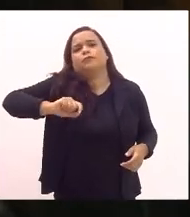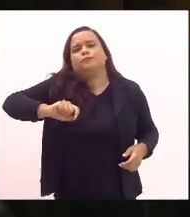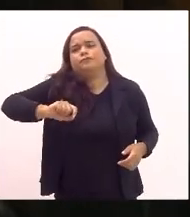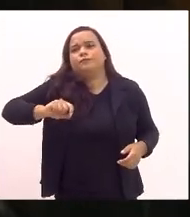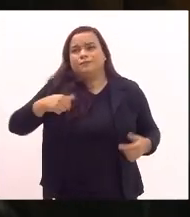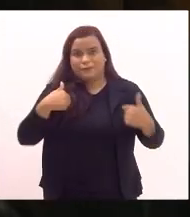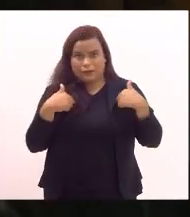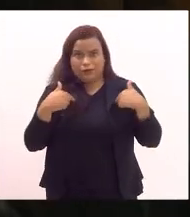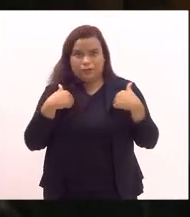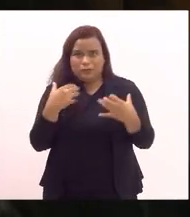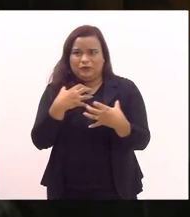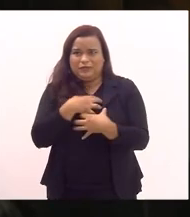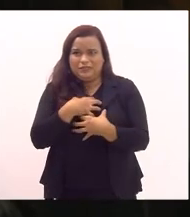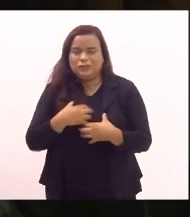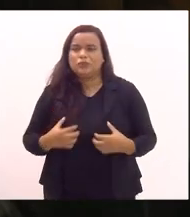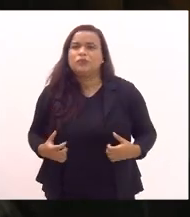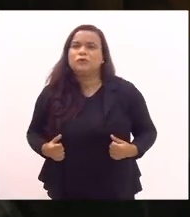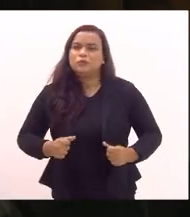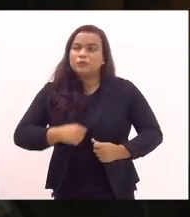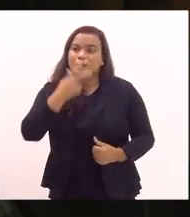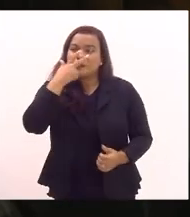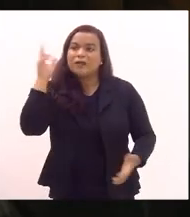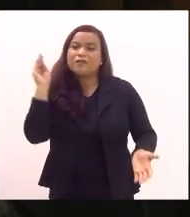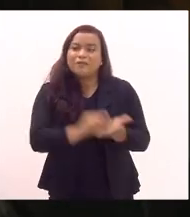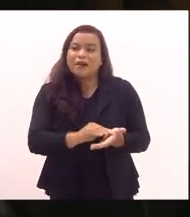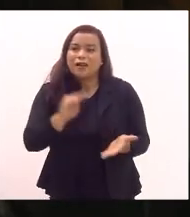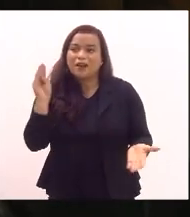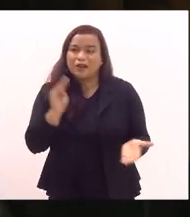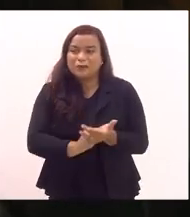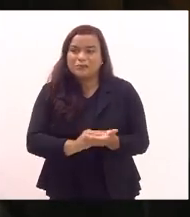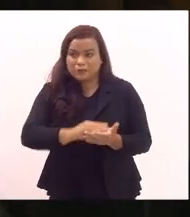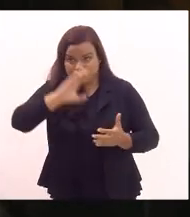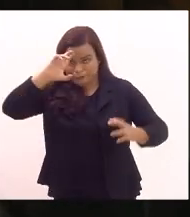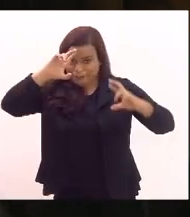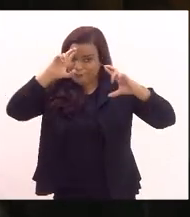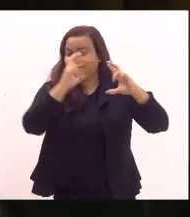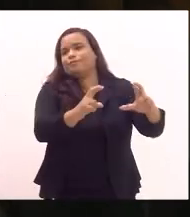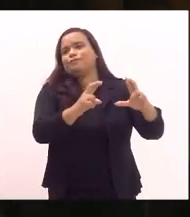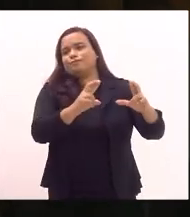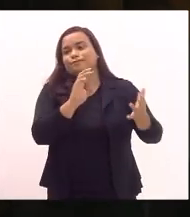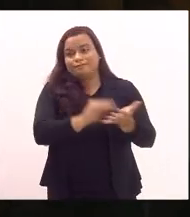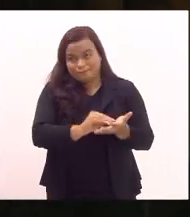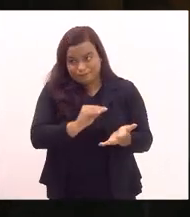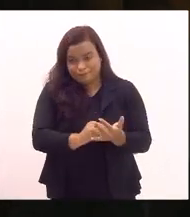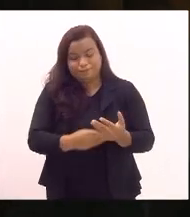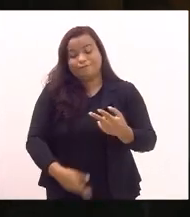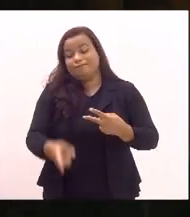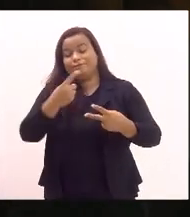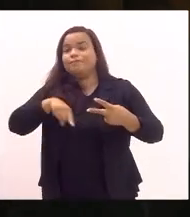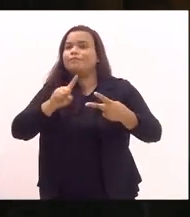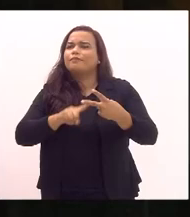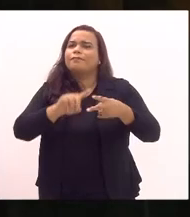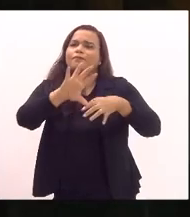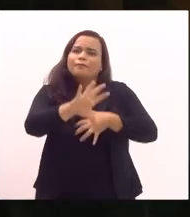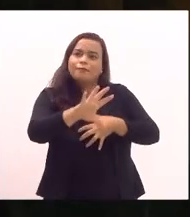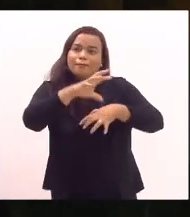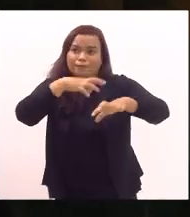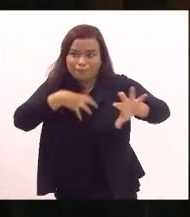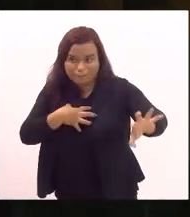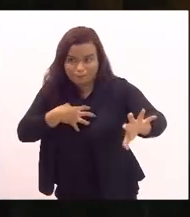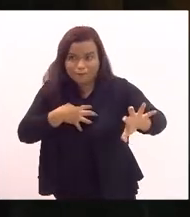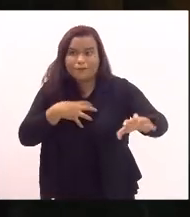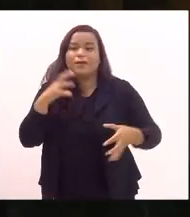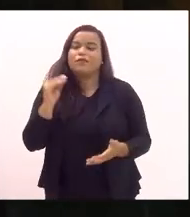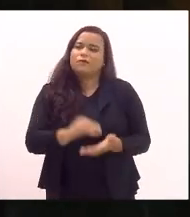eu sinto verdadeiramente que falta primeiro respeito segundo se colocar no lugar